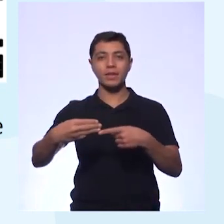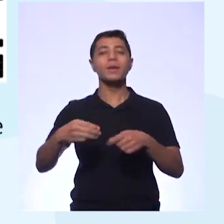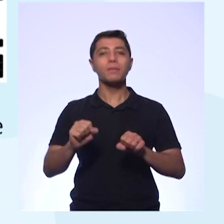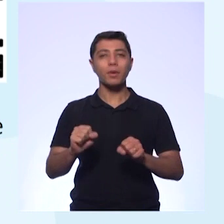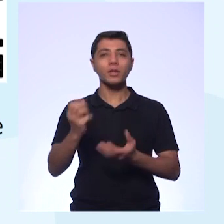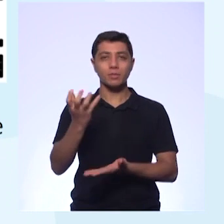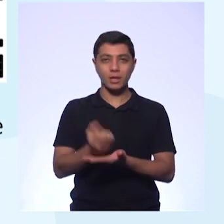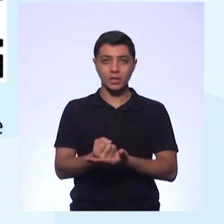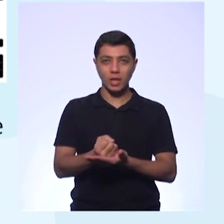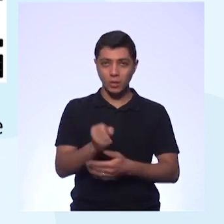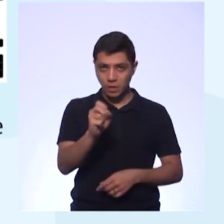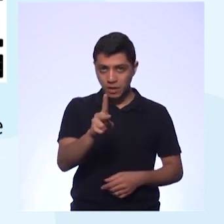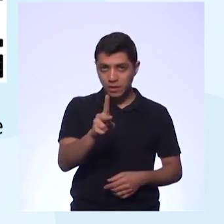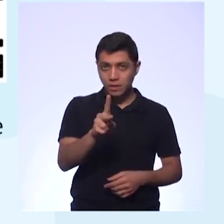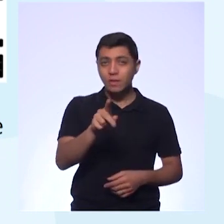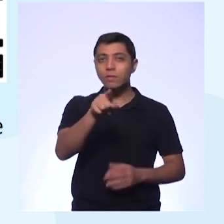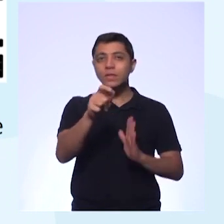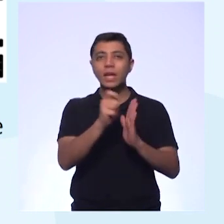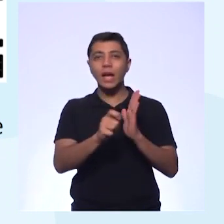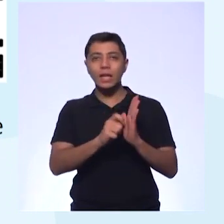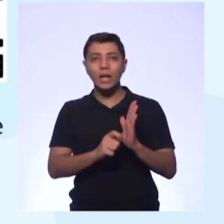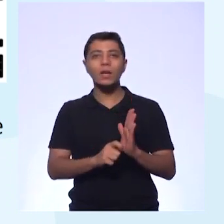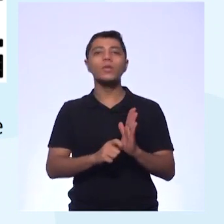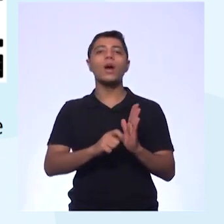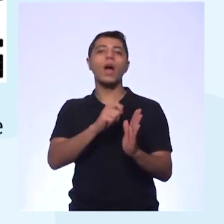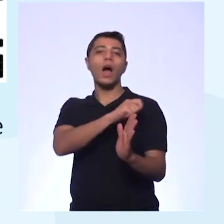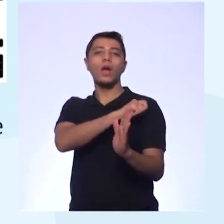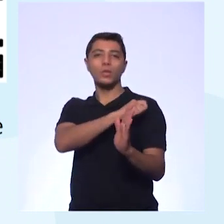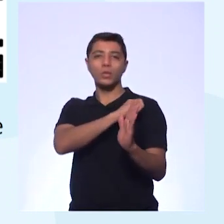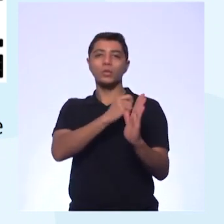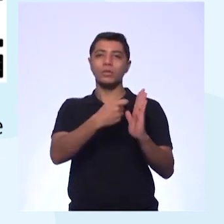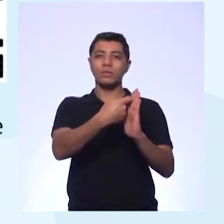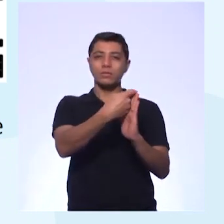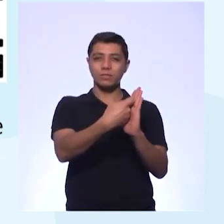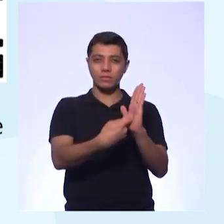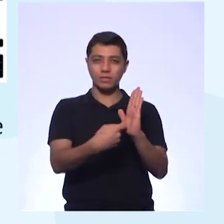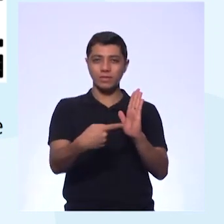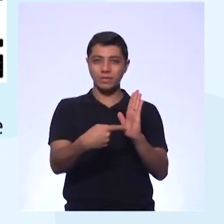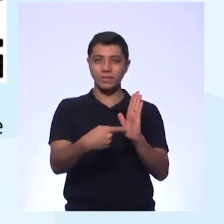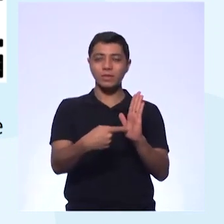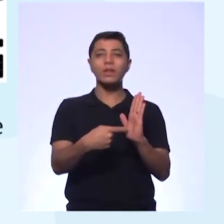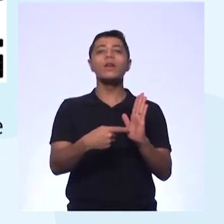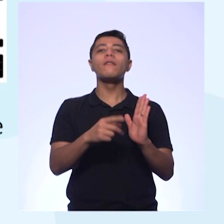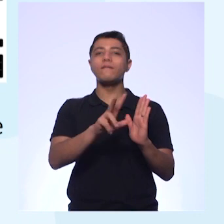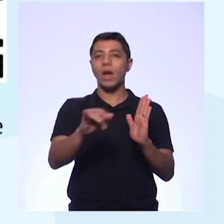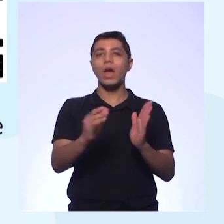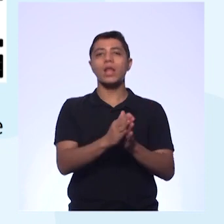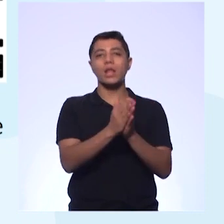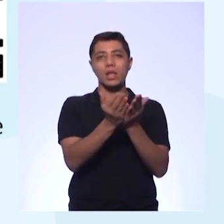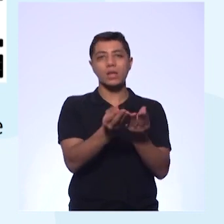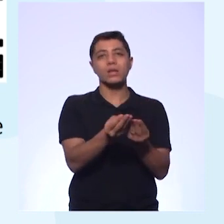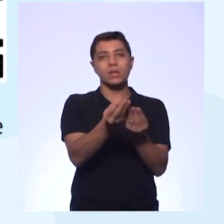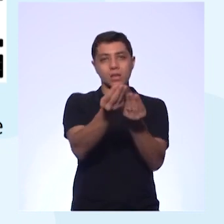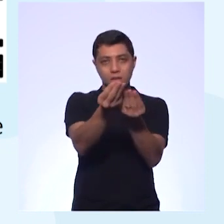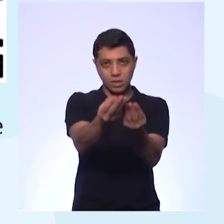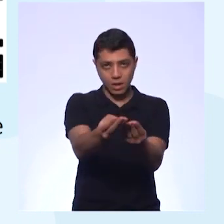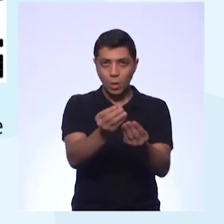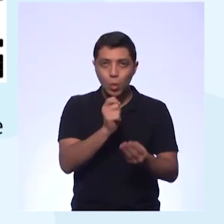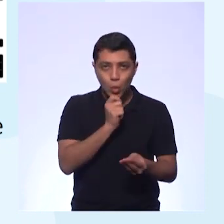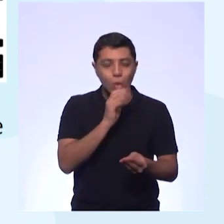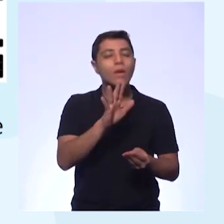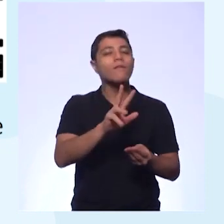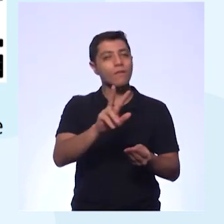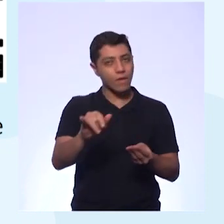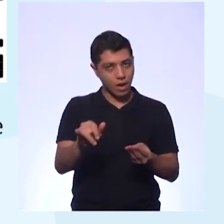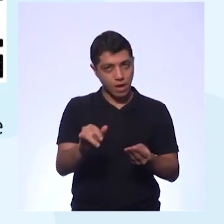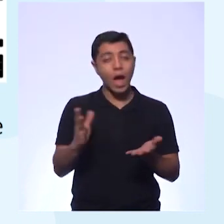com o caderno, mas vão fazendo suas anotações no caderno que vocês, depois quando vocês pegarem o material físico, vocês passam as suas anotações para lá. Enquanto